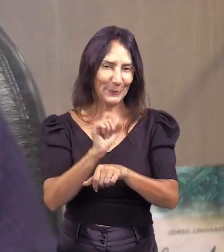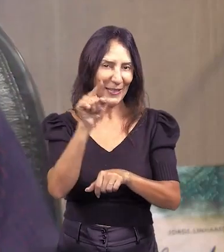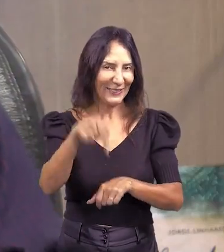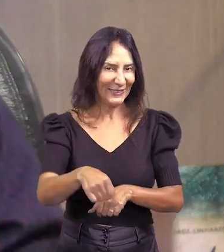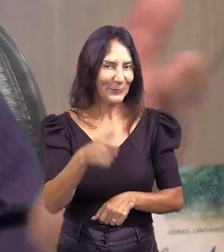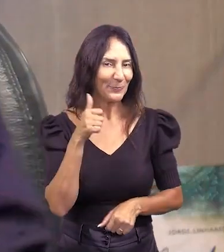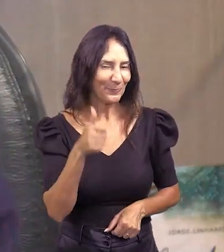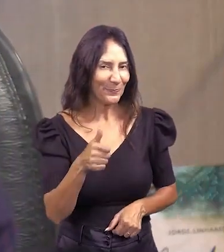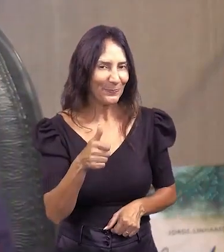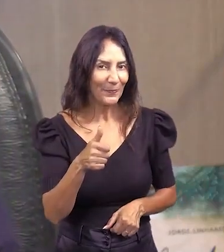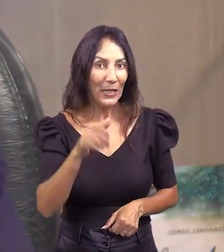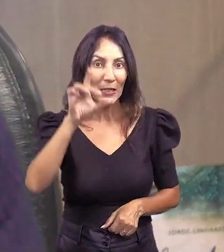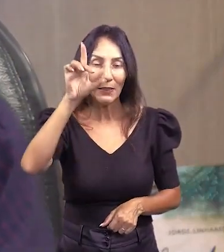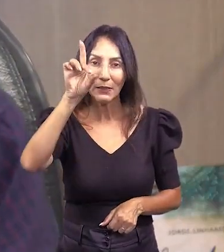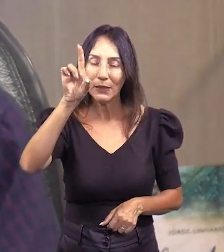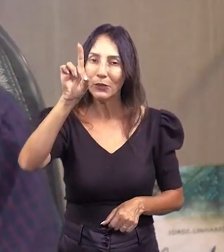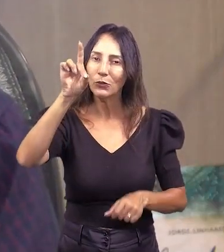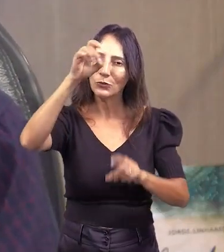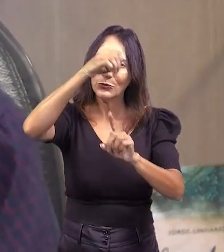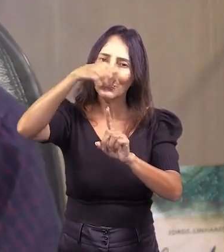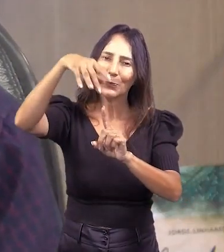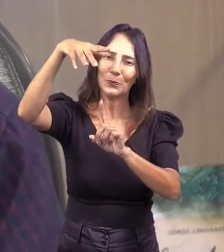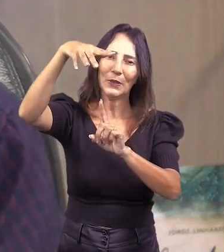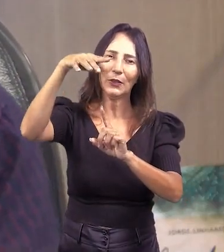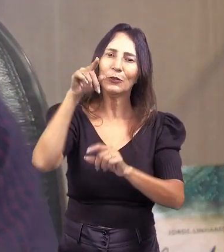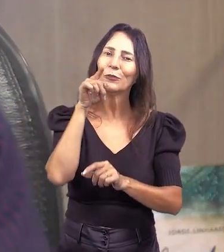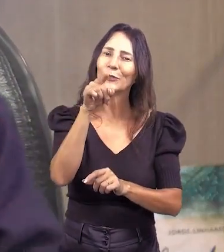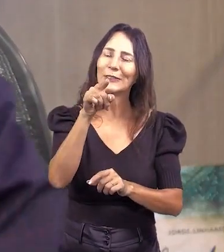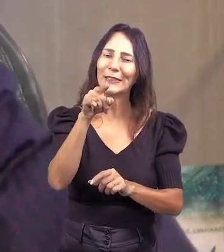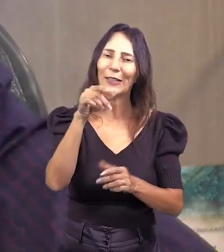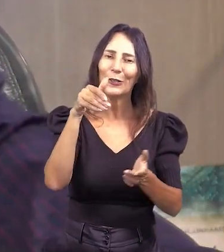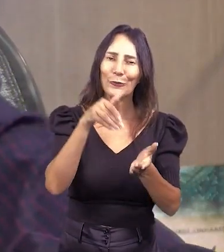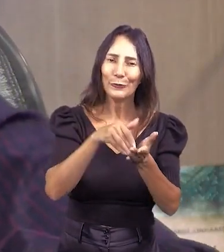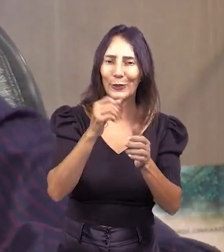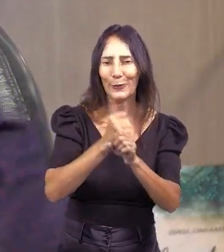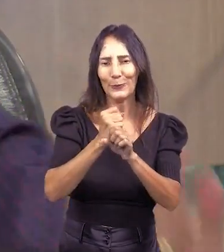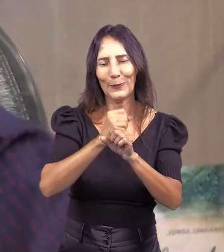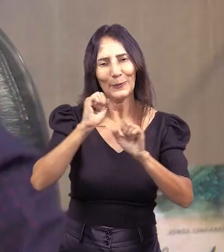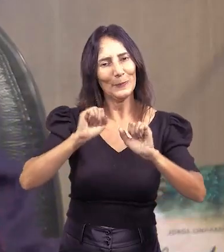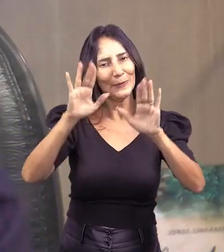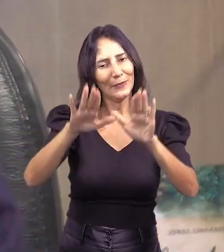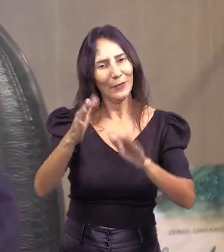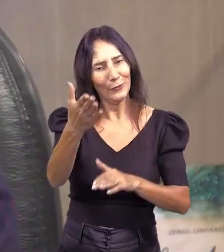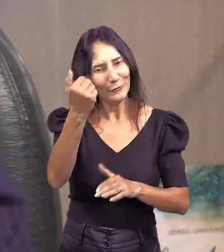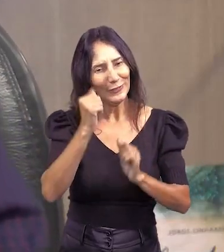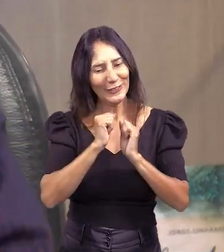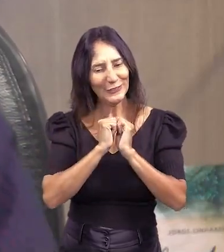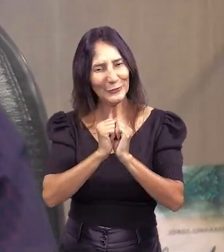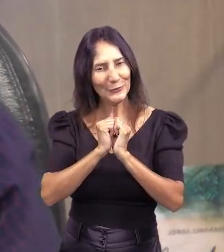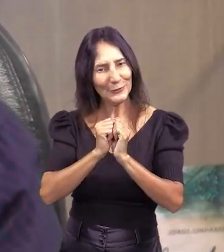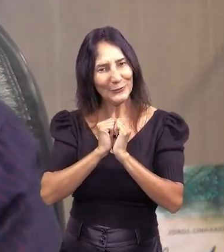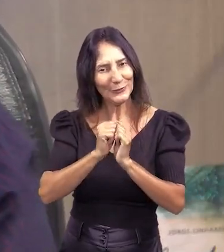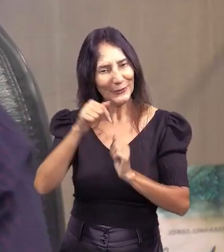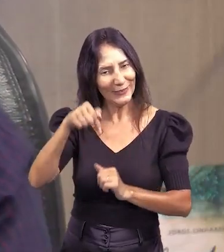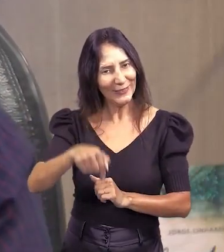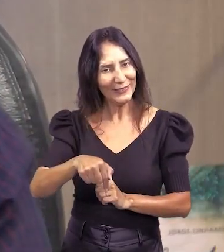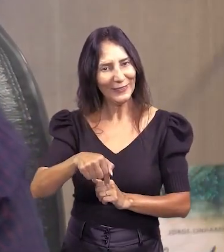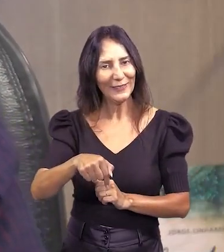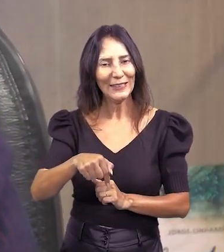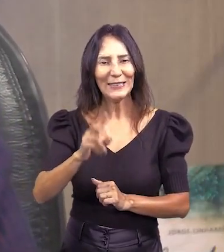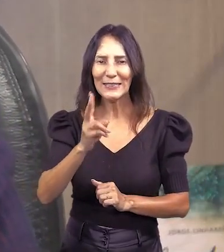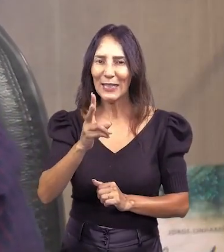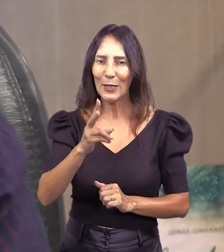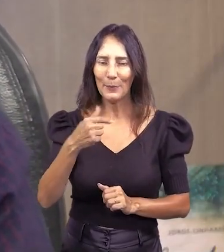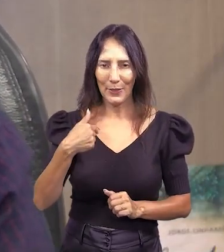etc. Eu te espero aqui, tá bom? Que Deus te ilumine, te dê um final de ano abençoado. Vem estar conosco aqui em um dos